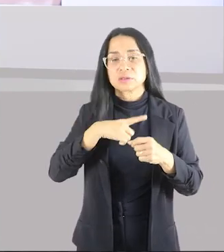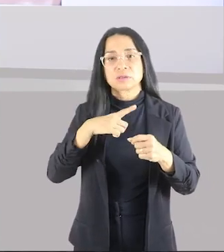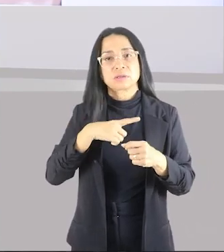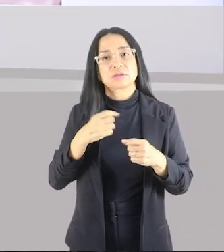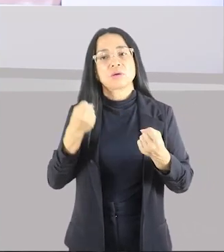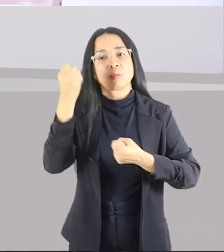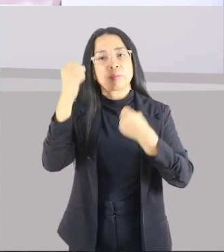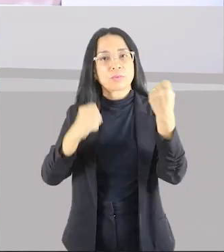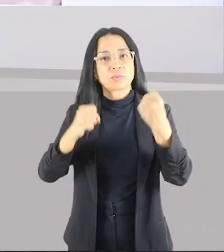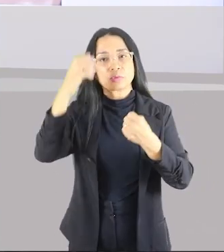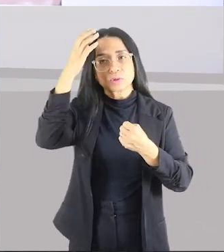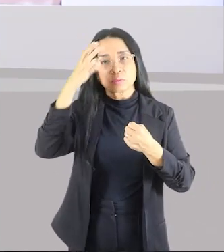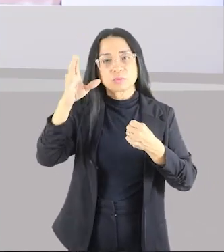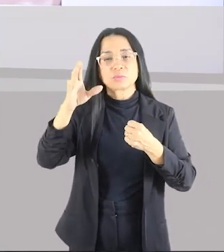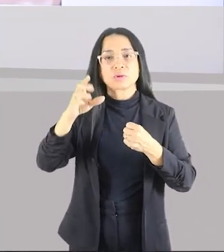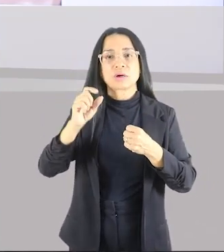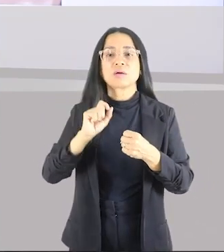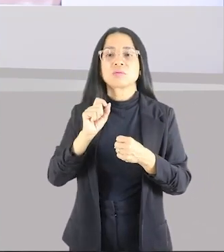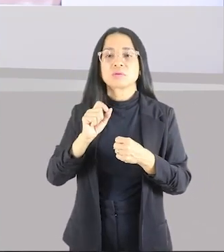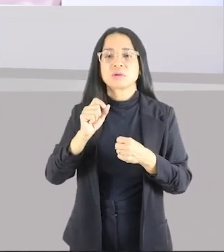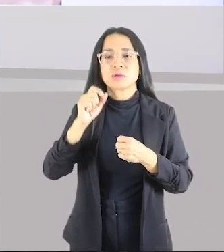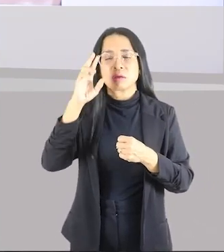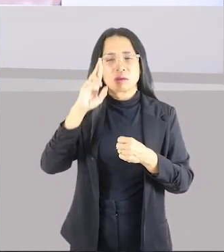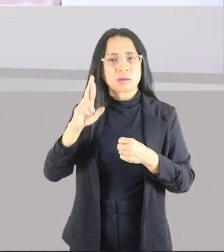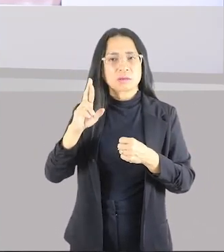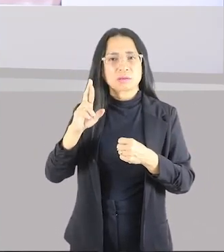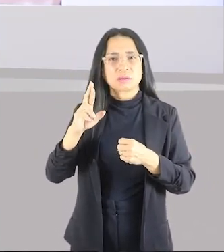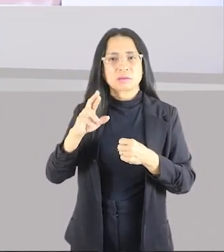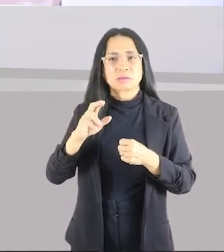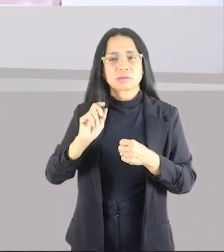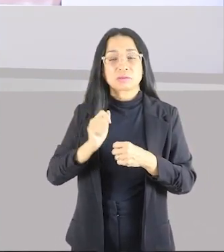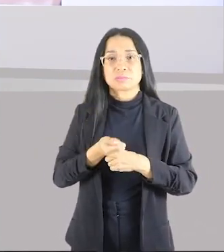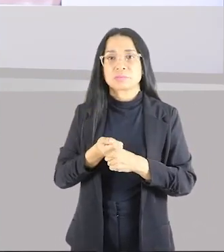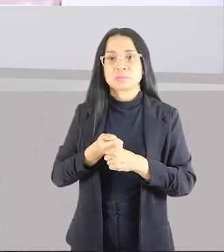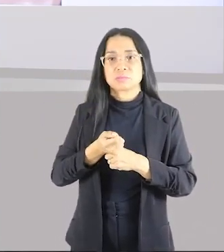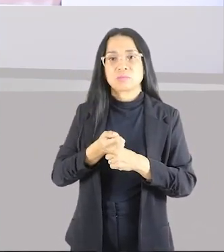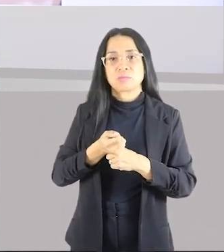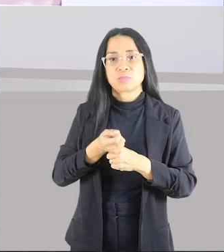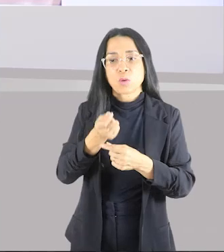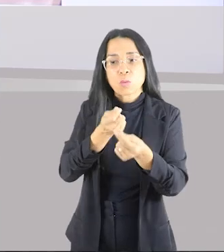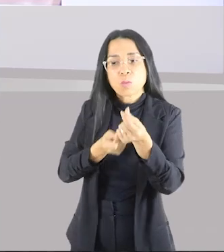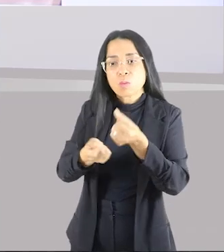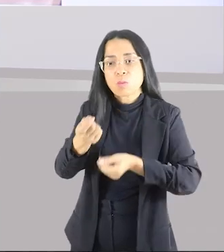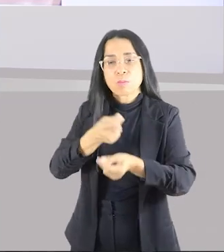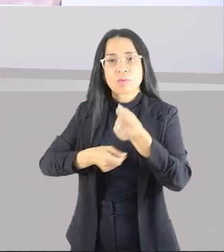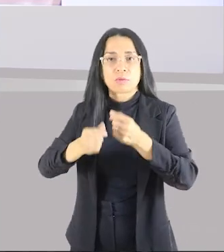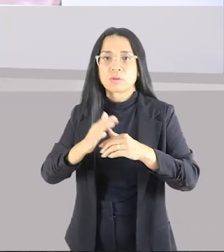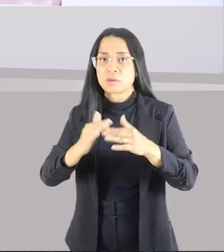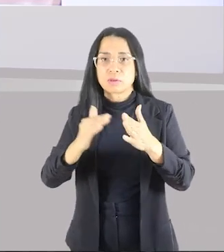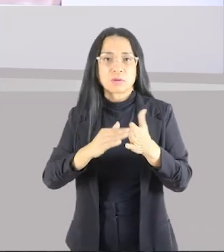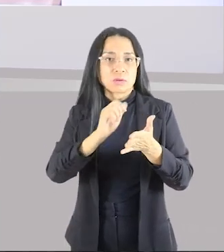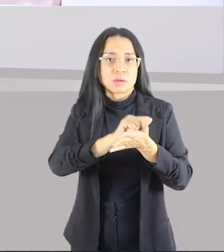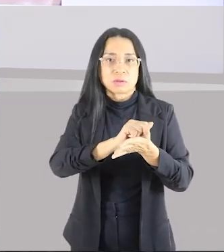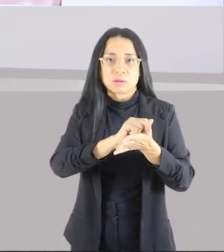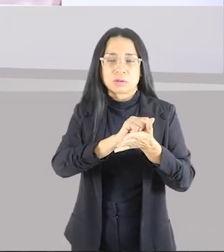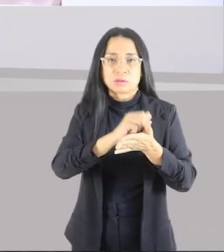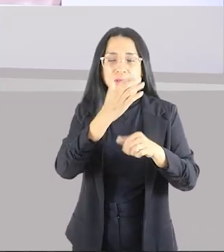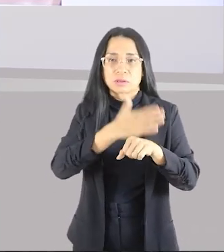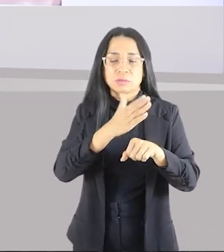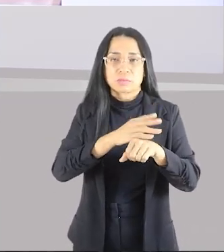cultural que domina e que também comercializa todas essas atividades. É preciso que haja